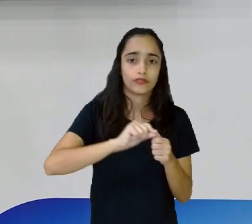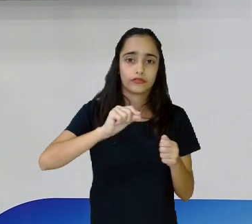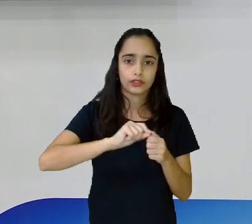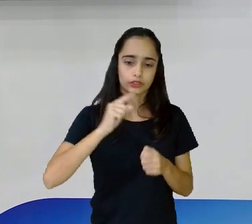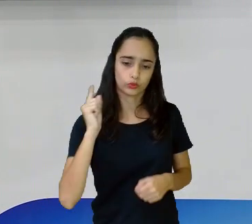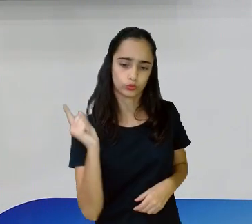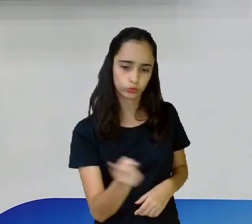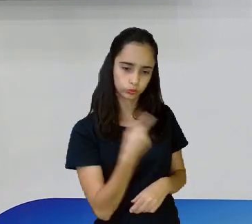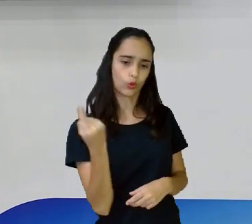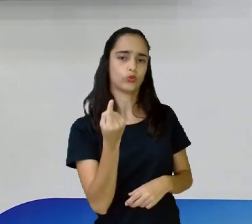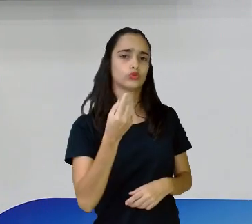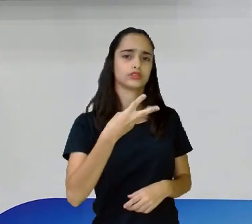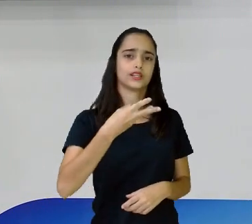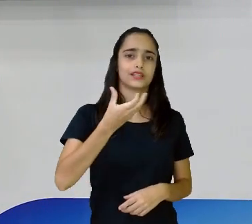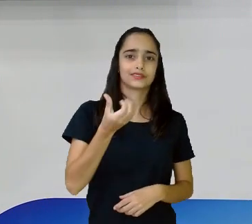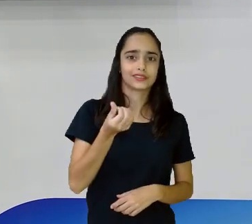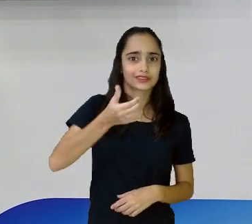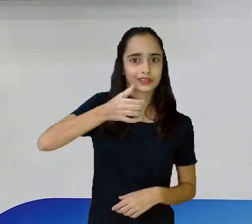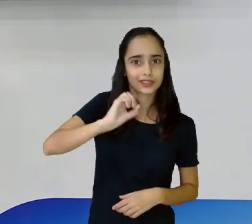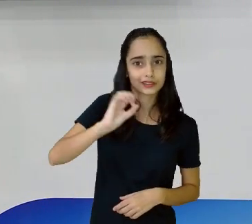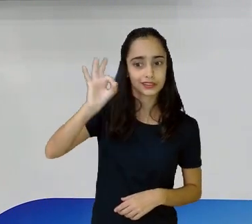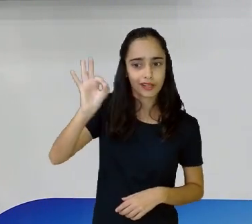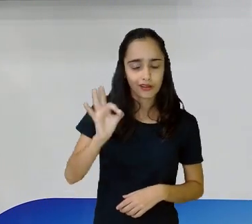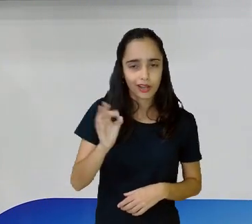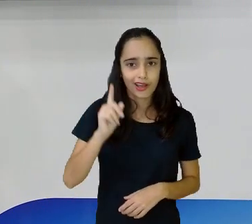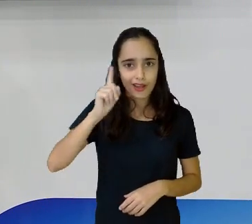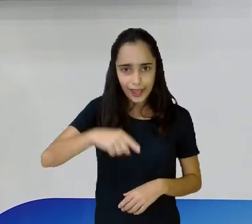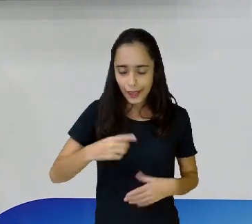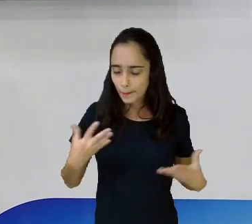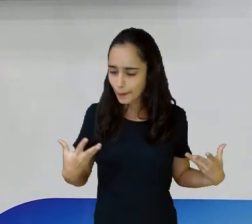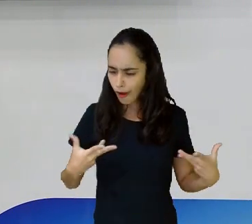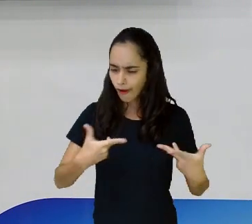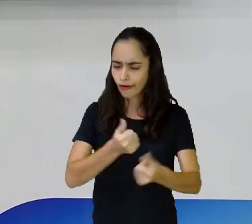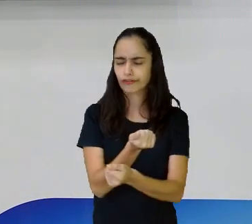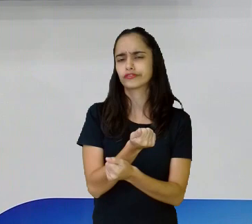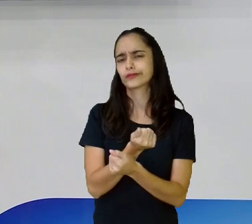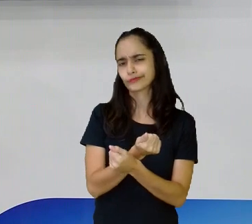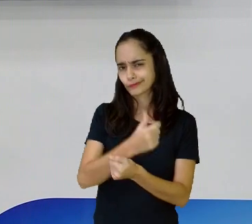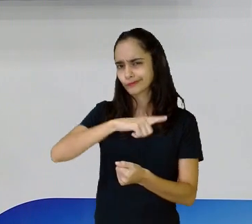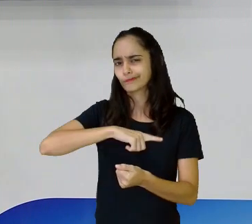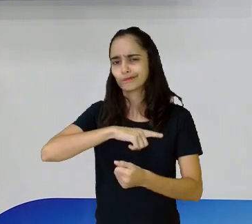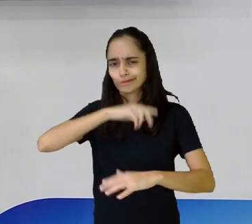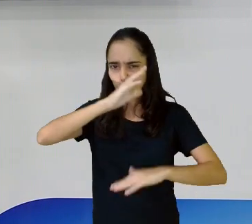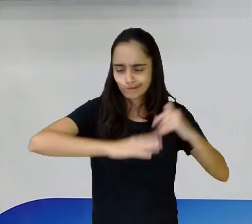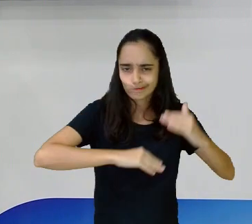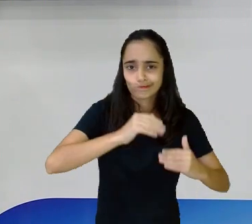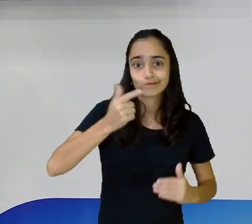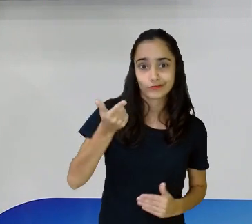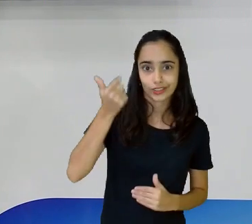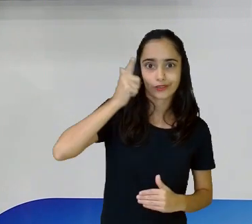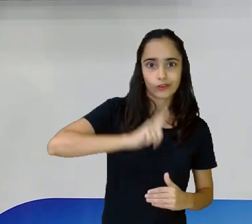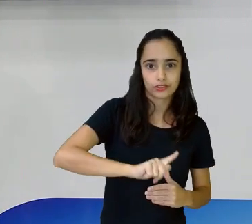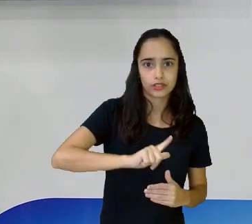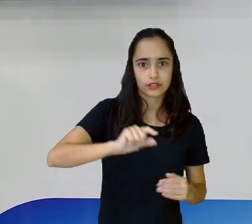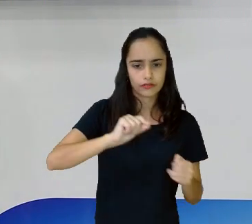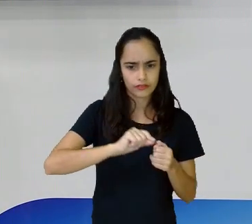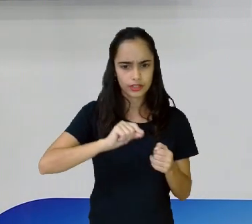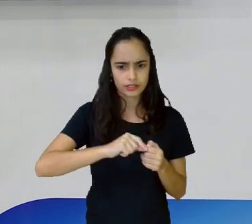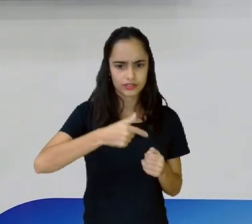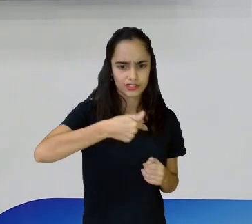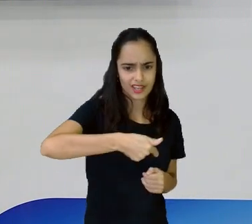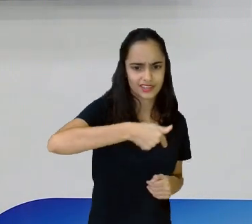é uma manobra espetacular, né? Inclusive, tem até atletas que conseguem fazer